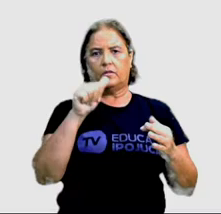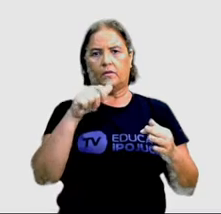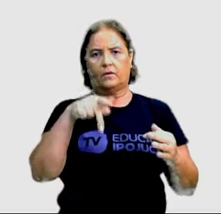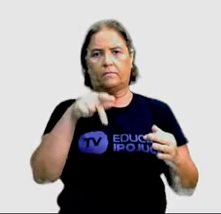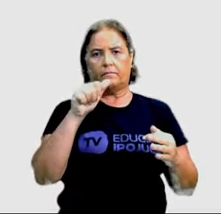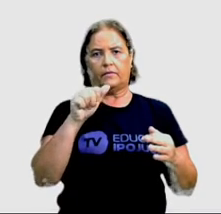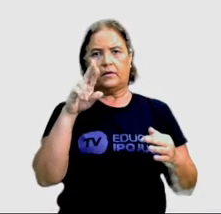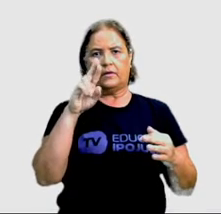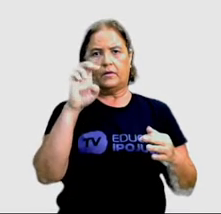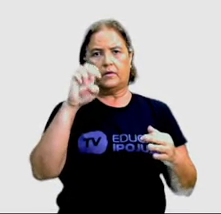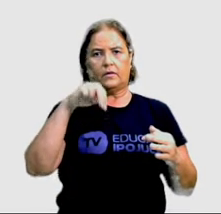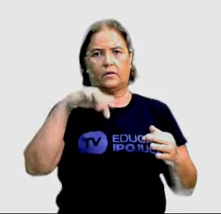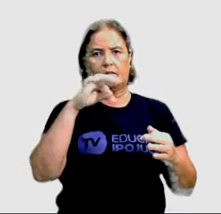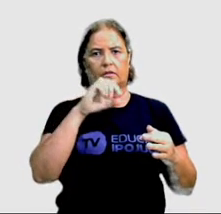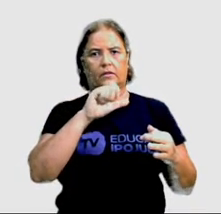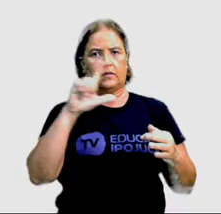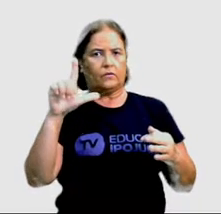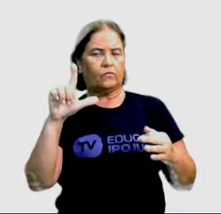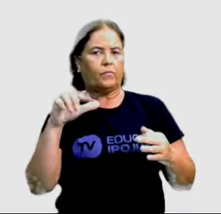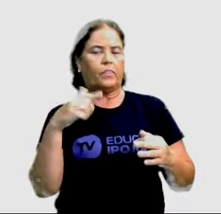formadas apenas pelos irmãos.